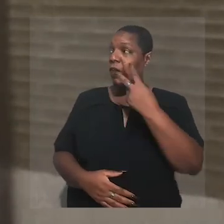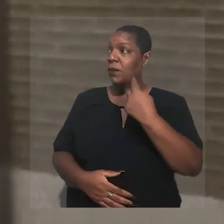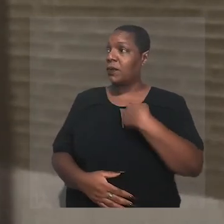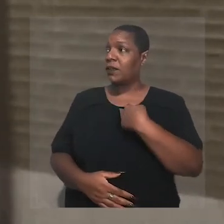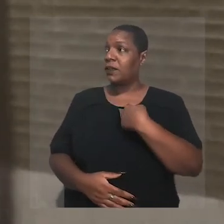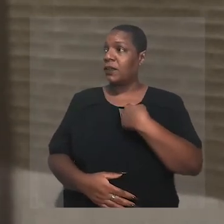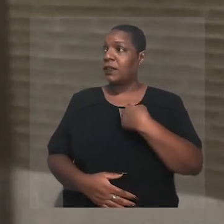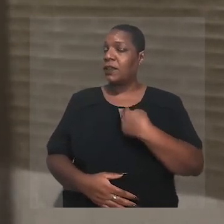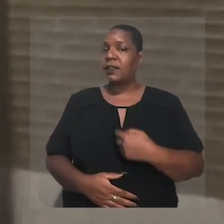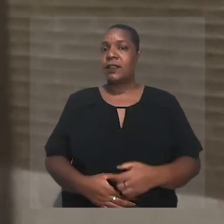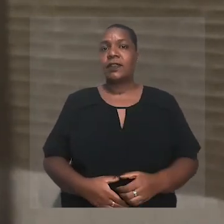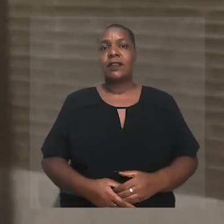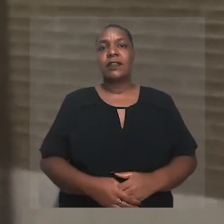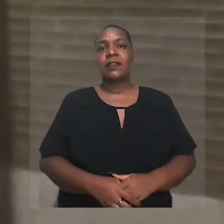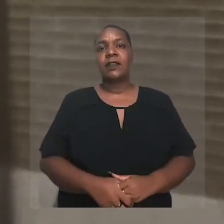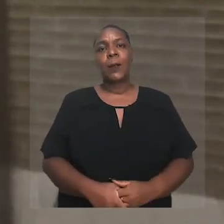Olha pra mim.